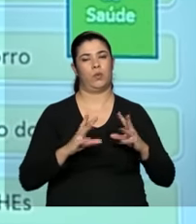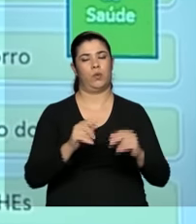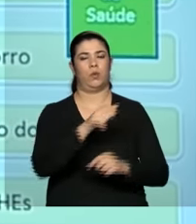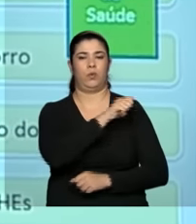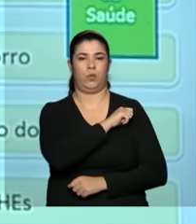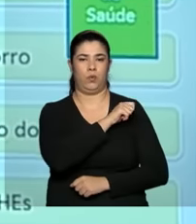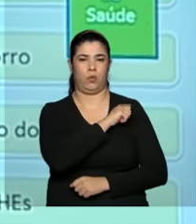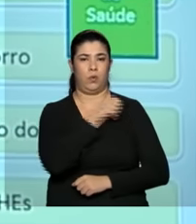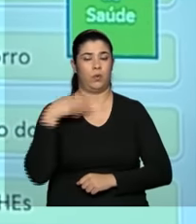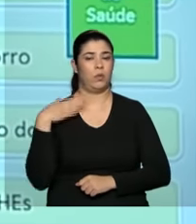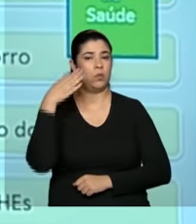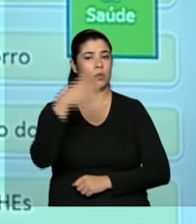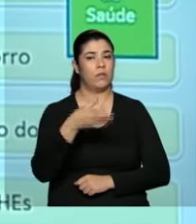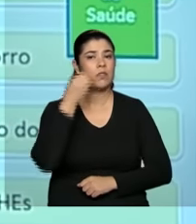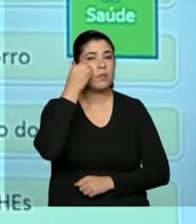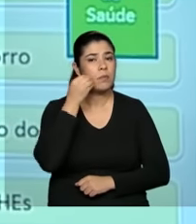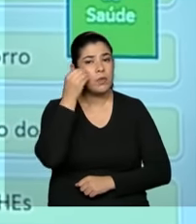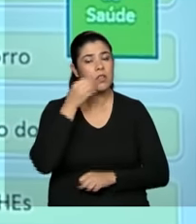terem isso.